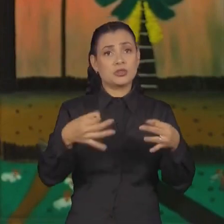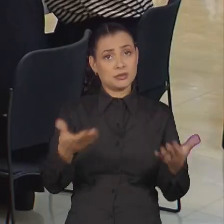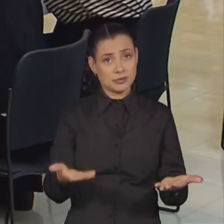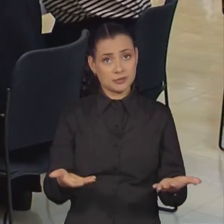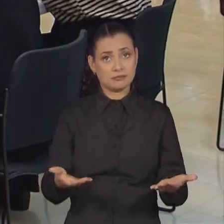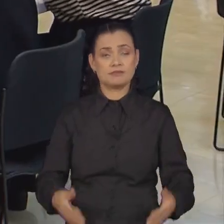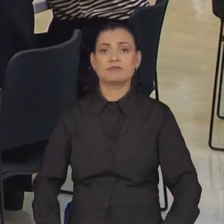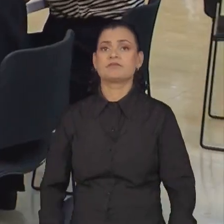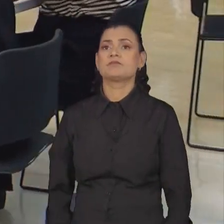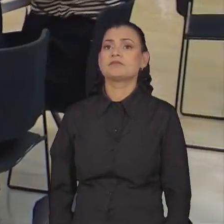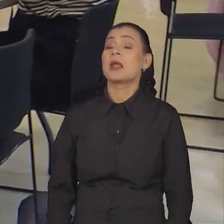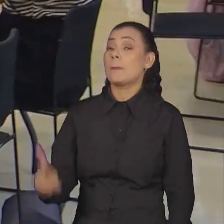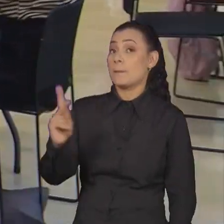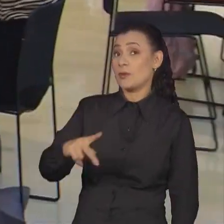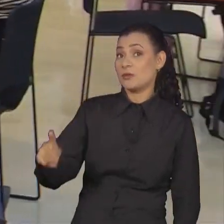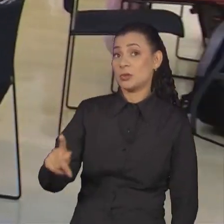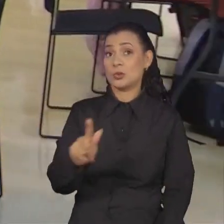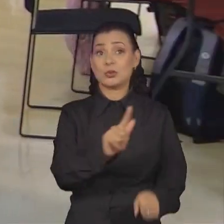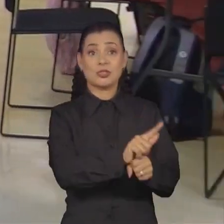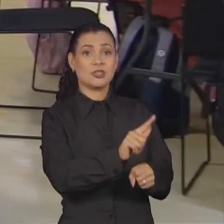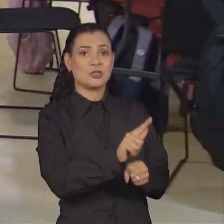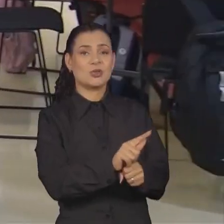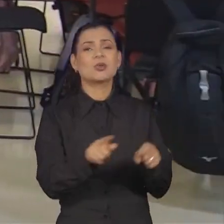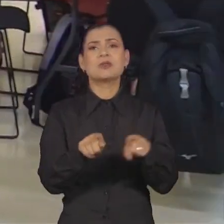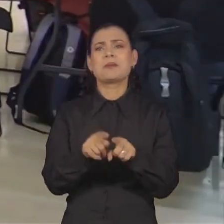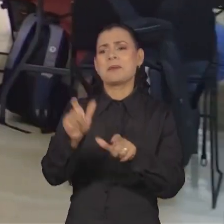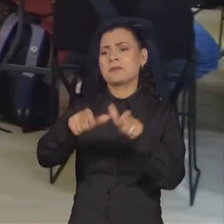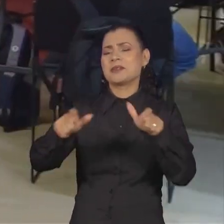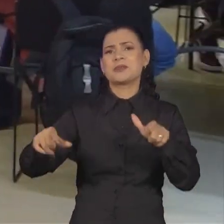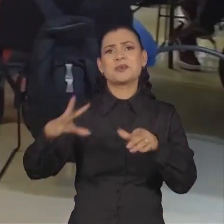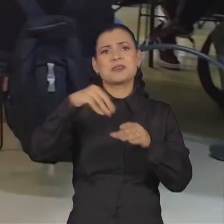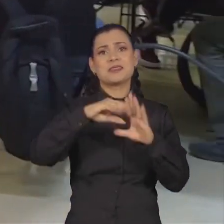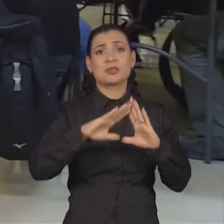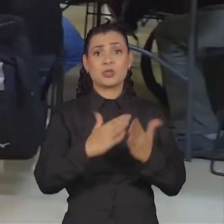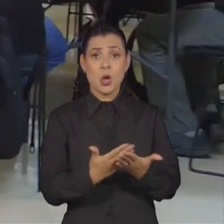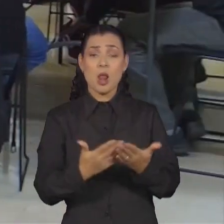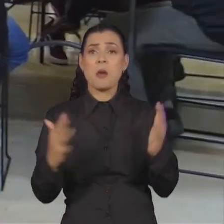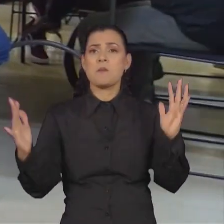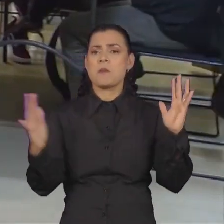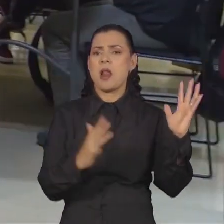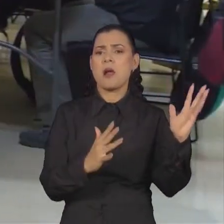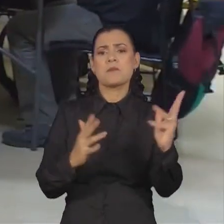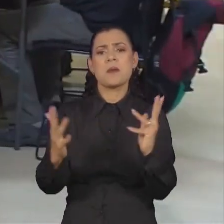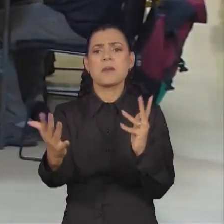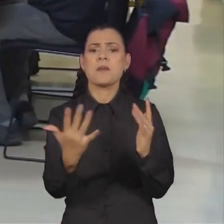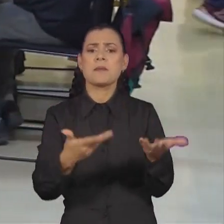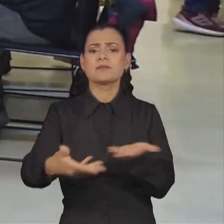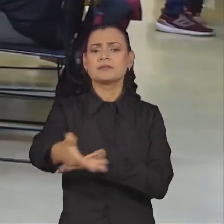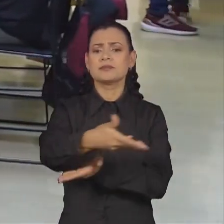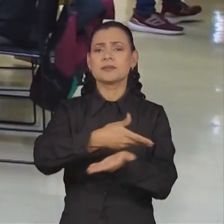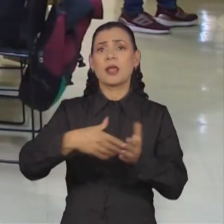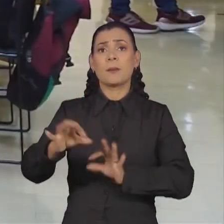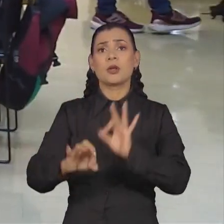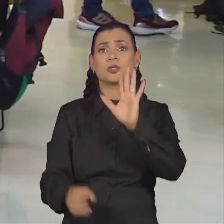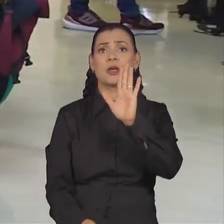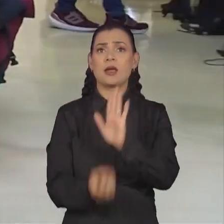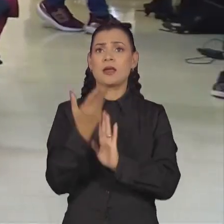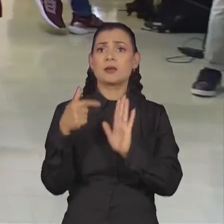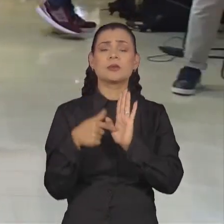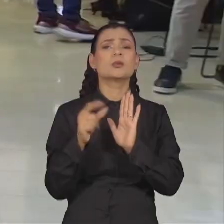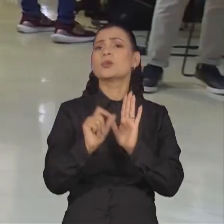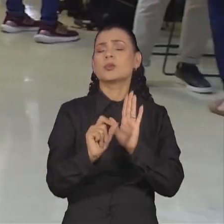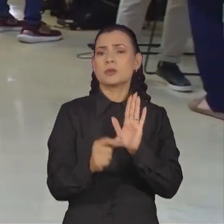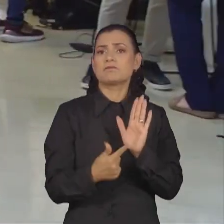combate. Professores, gestores e colaboradores se reuniram em grupos e desenvolveram um projeto que levasse